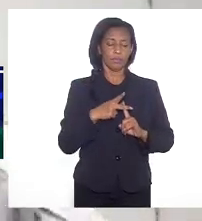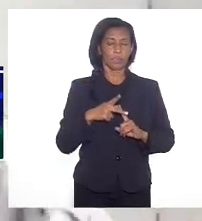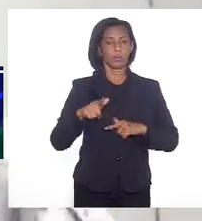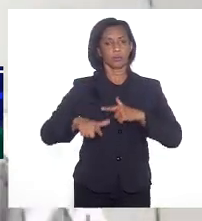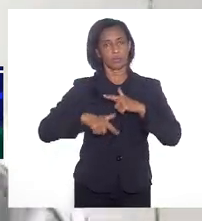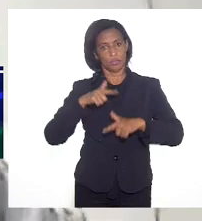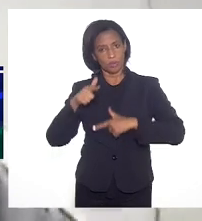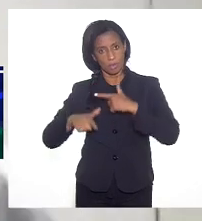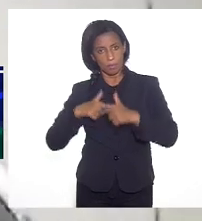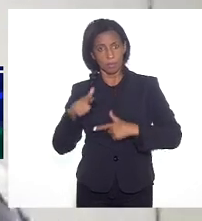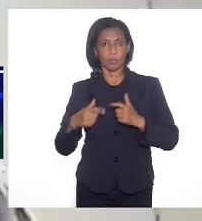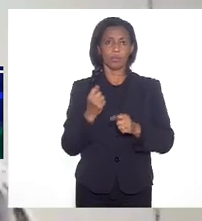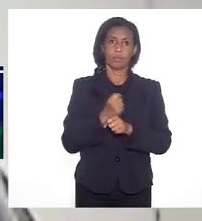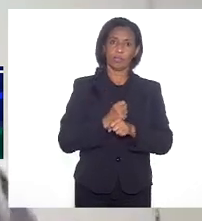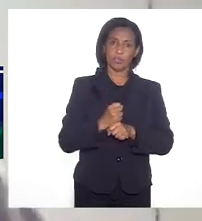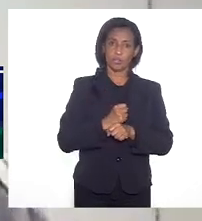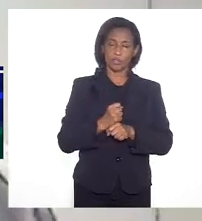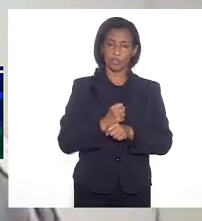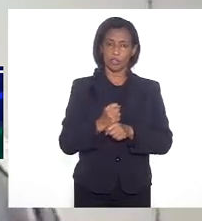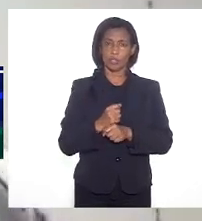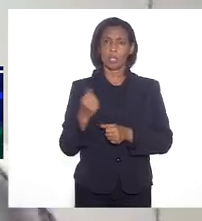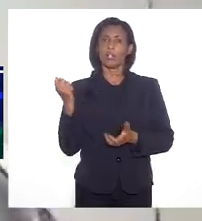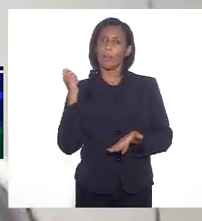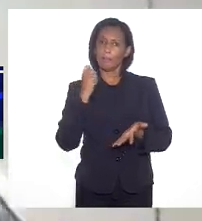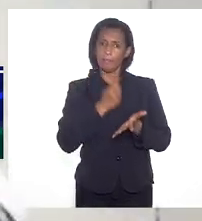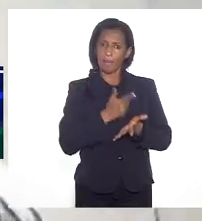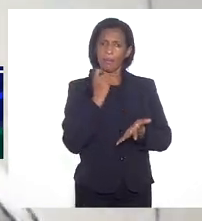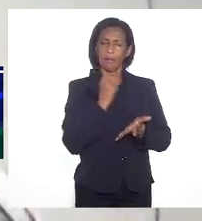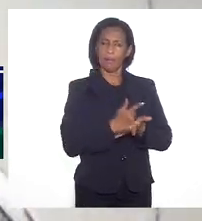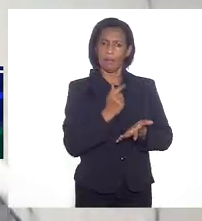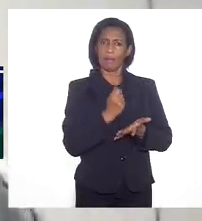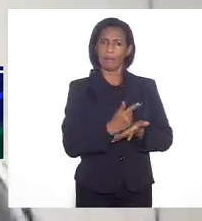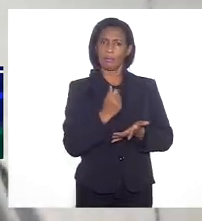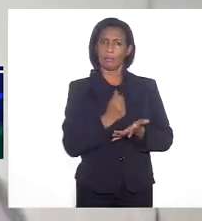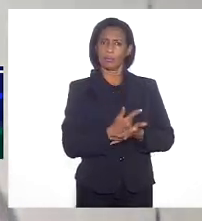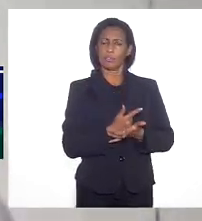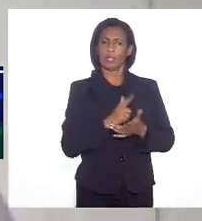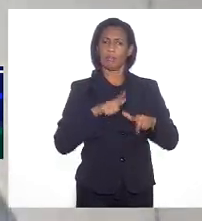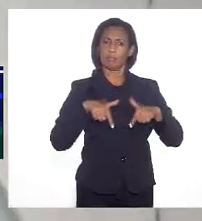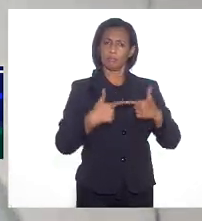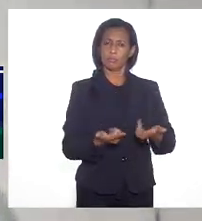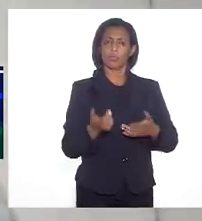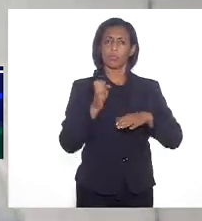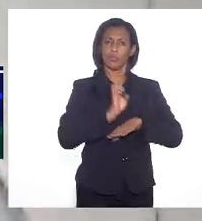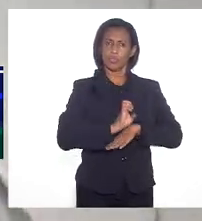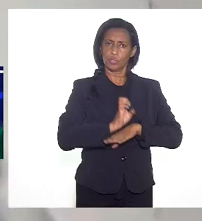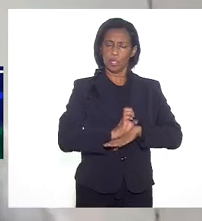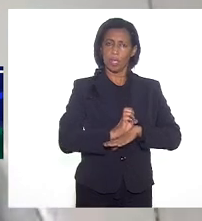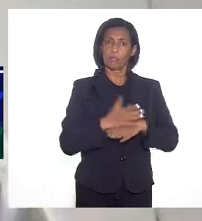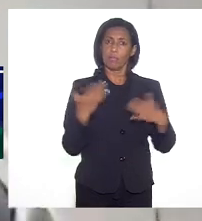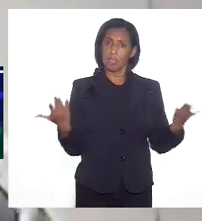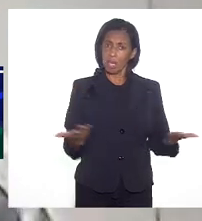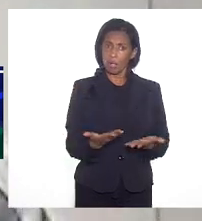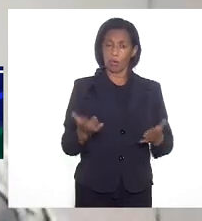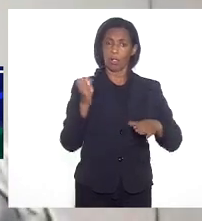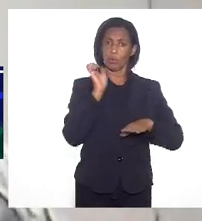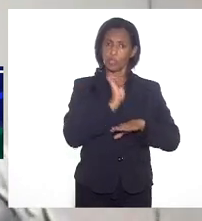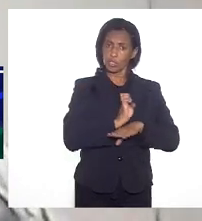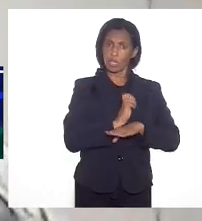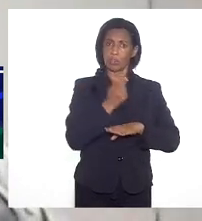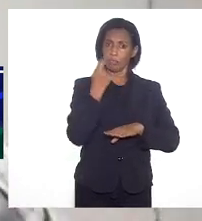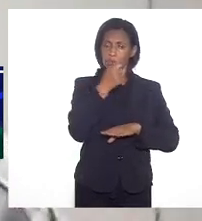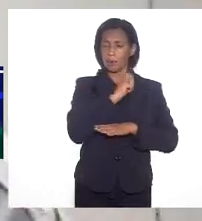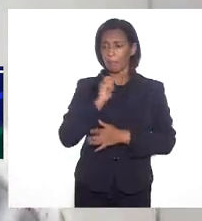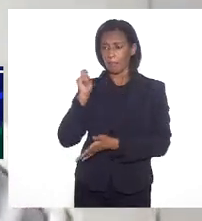servidores durante muito tempo financiaram o funcionamento do estado e agora o estado precisa pagar aos servidores